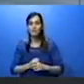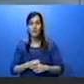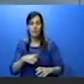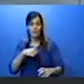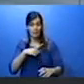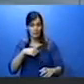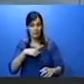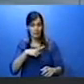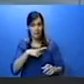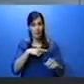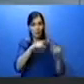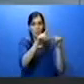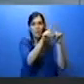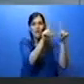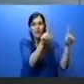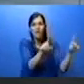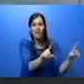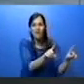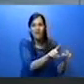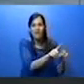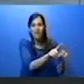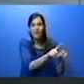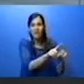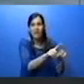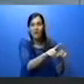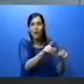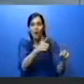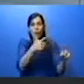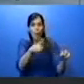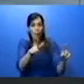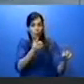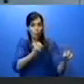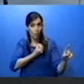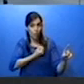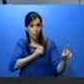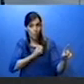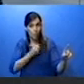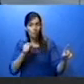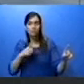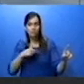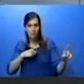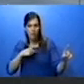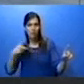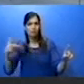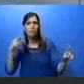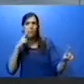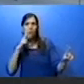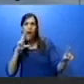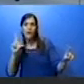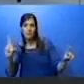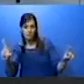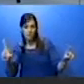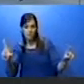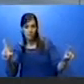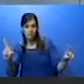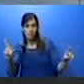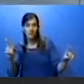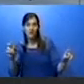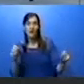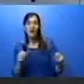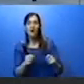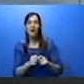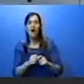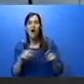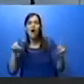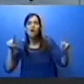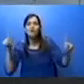tenho uma continha aqui, opero com esse outro número, chego num resultado. A operação inversa é como